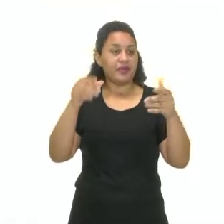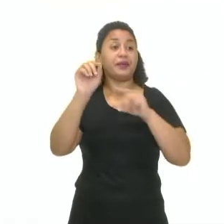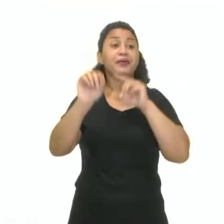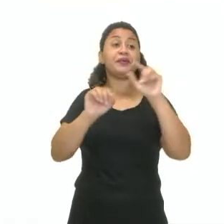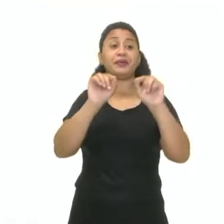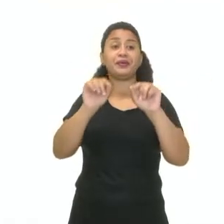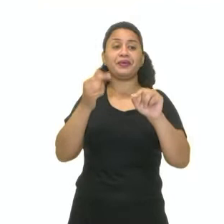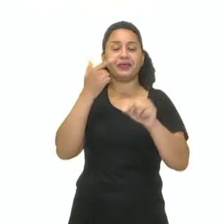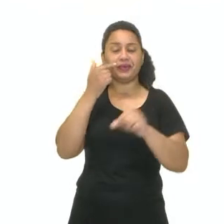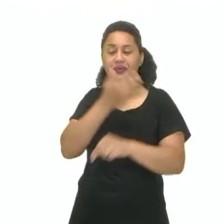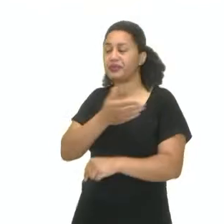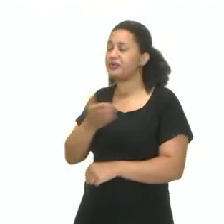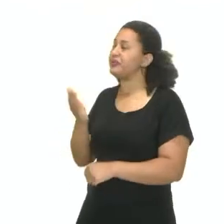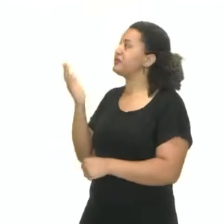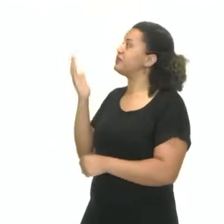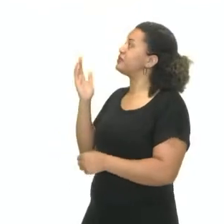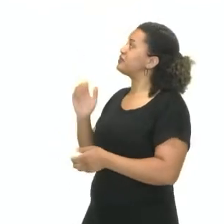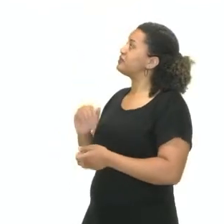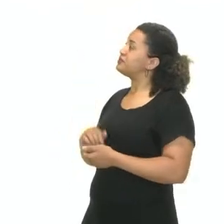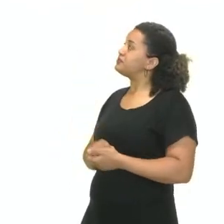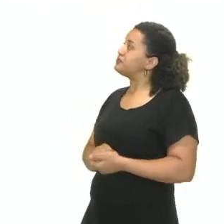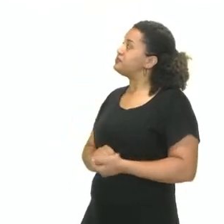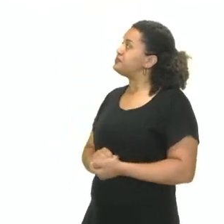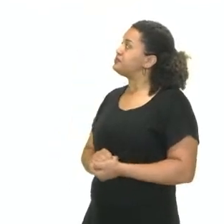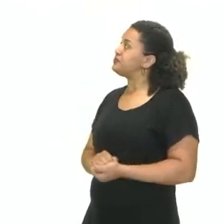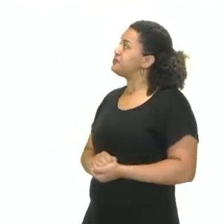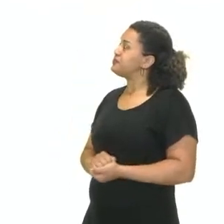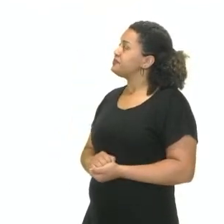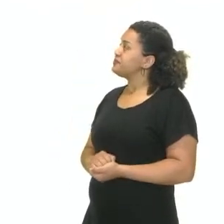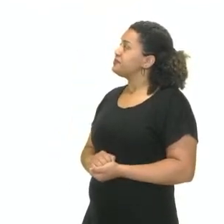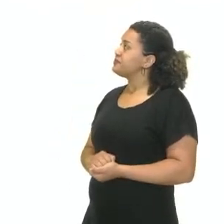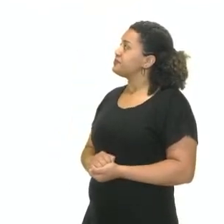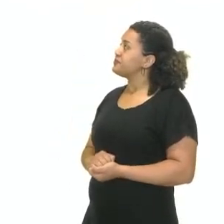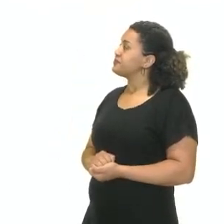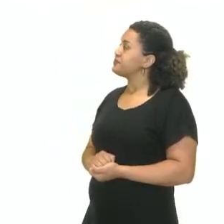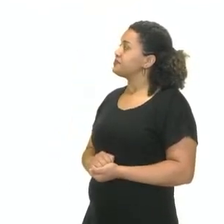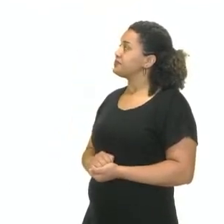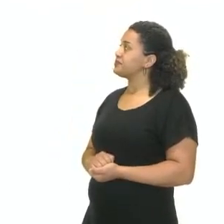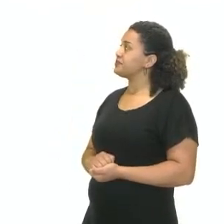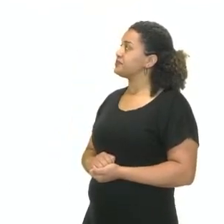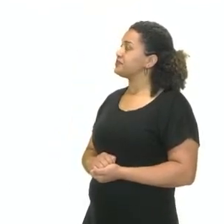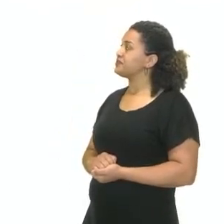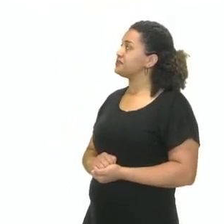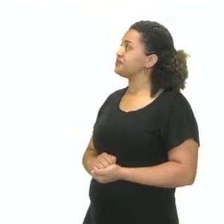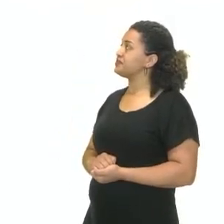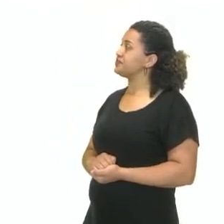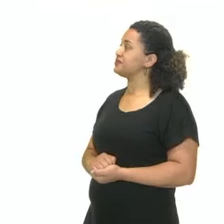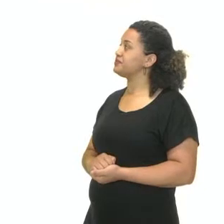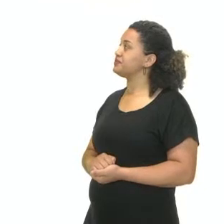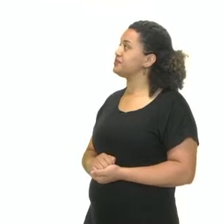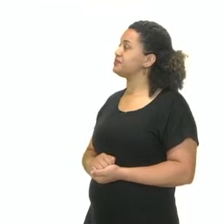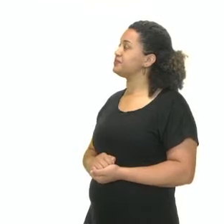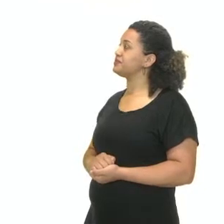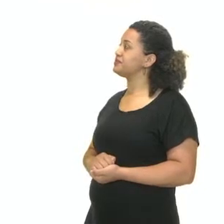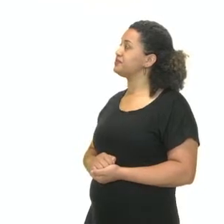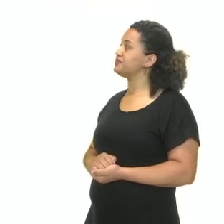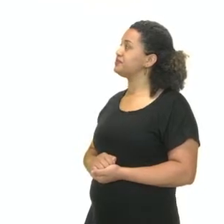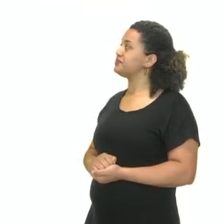Musa, um gesto sequer de dor ou de sincero, luto jamais te afeia o cândido